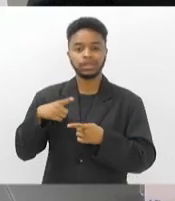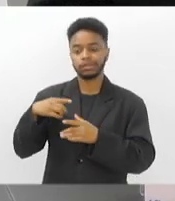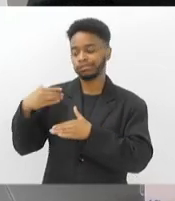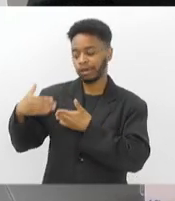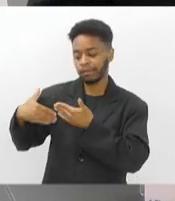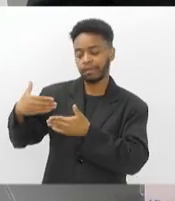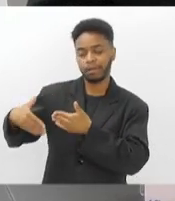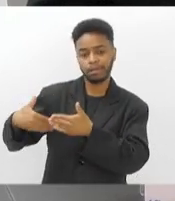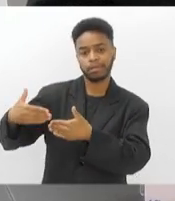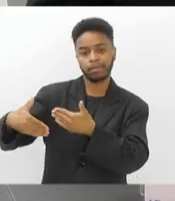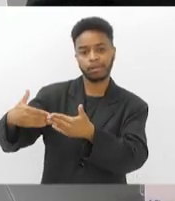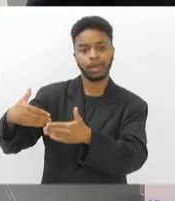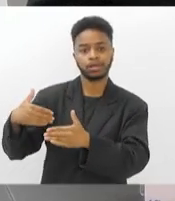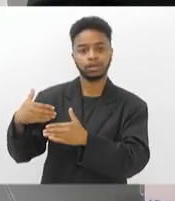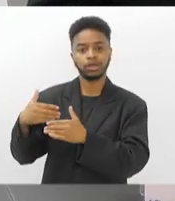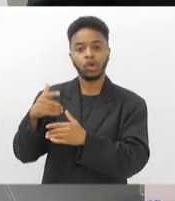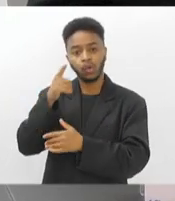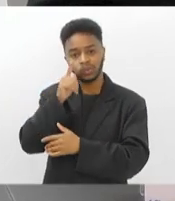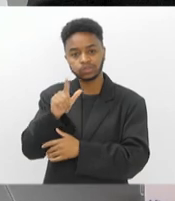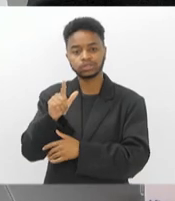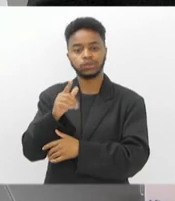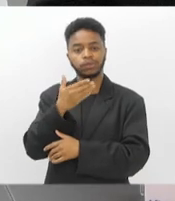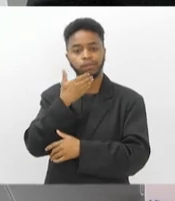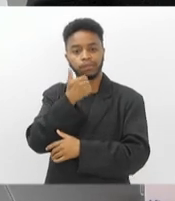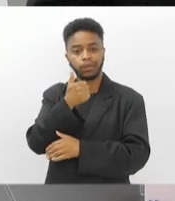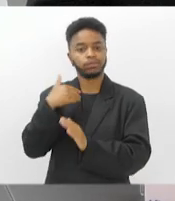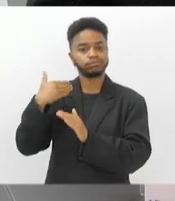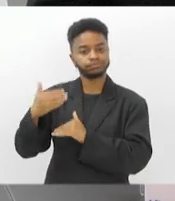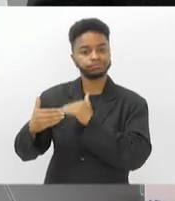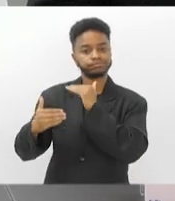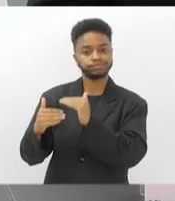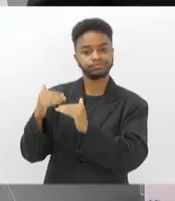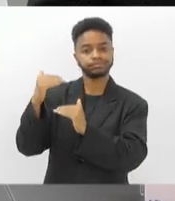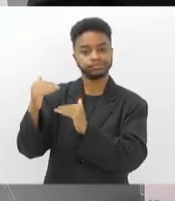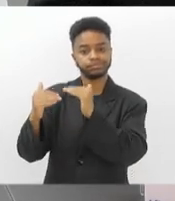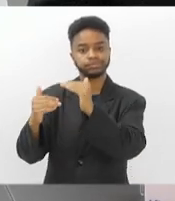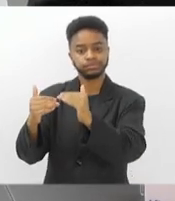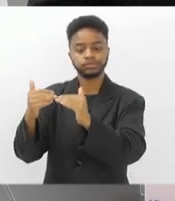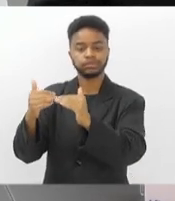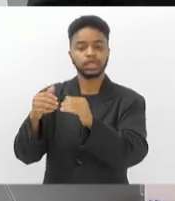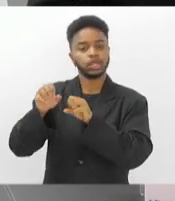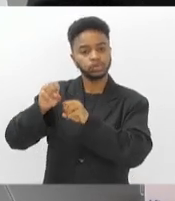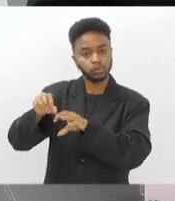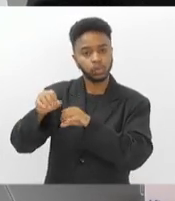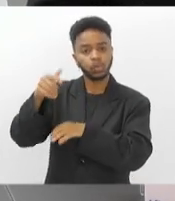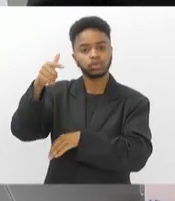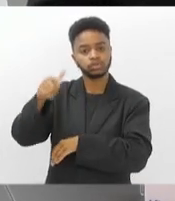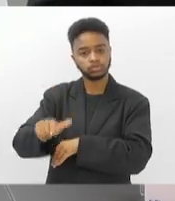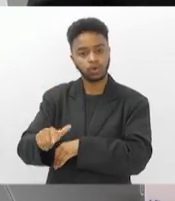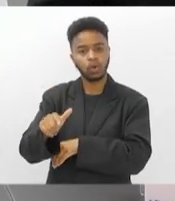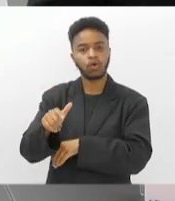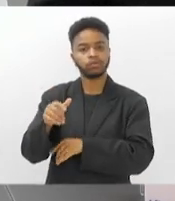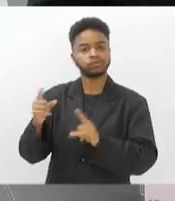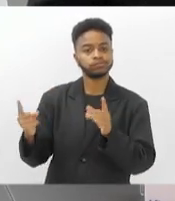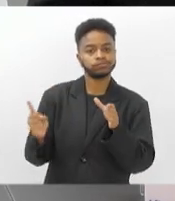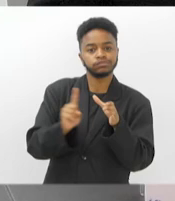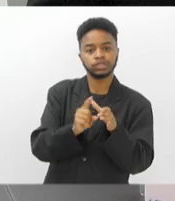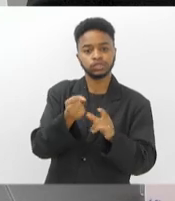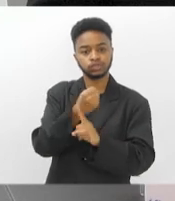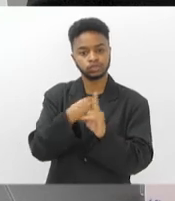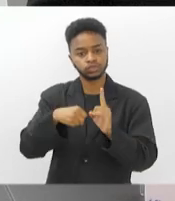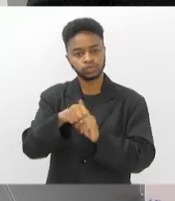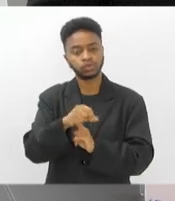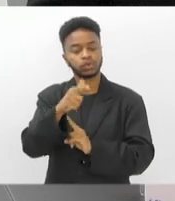que você eh trabalhou naquele naquele processo todo de Reeducação ressocialização